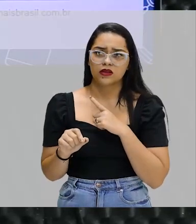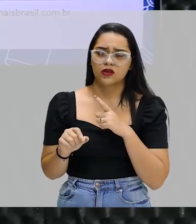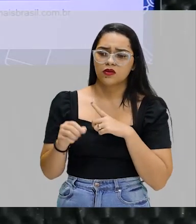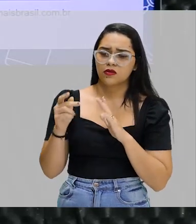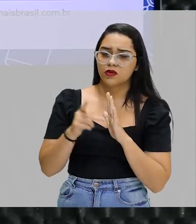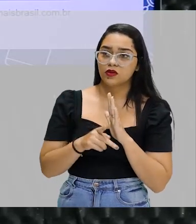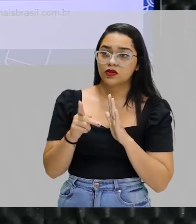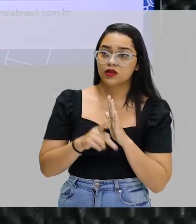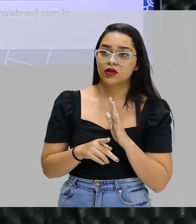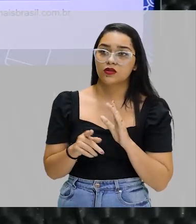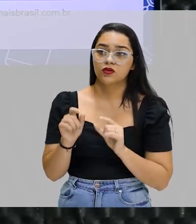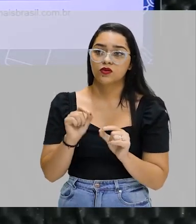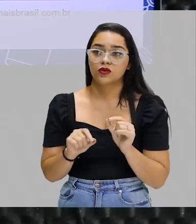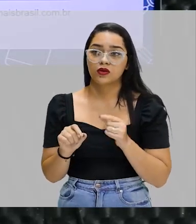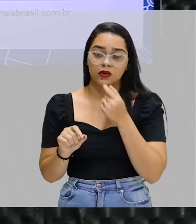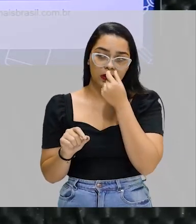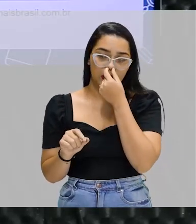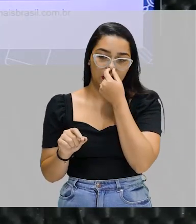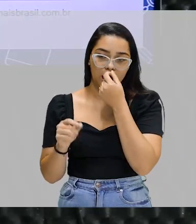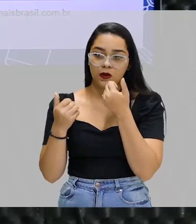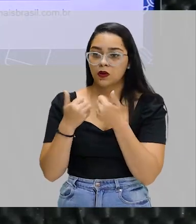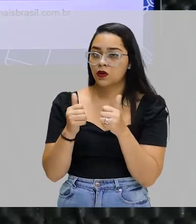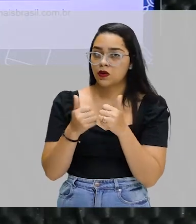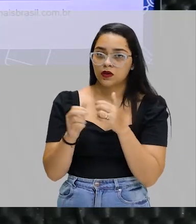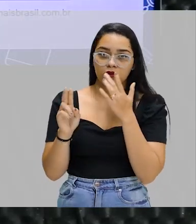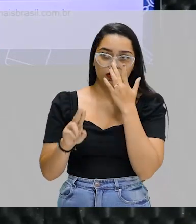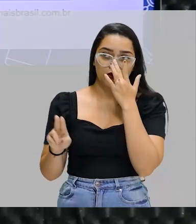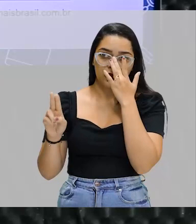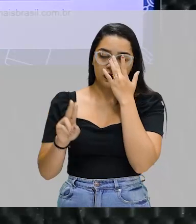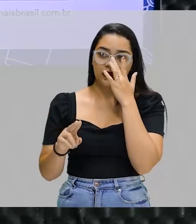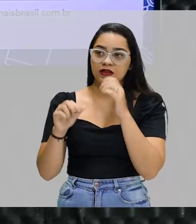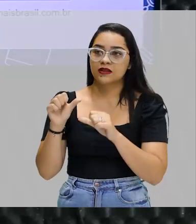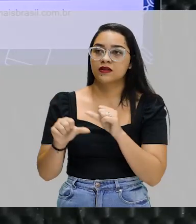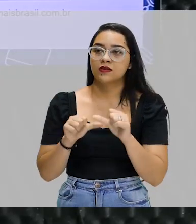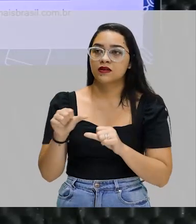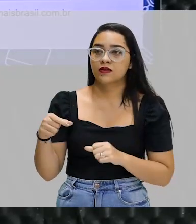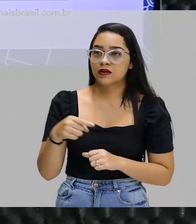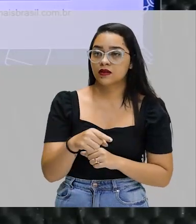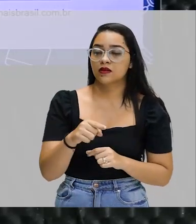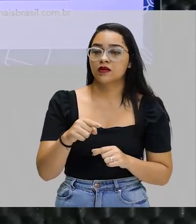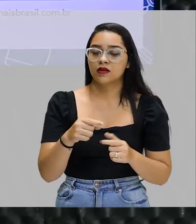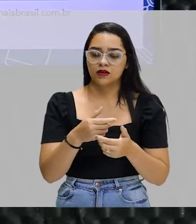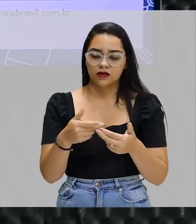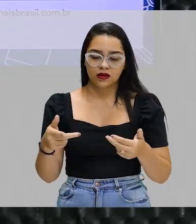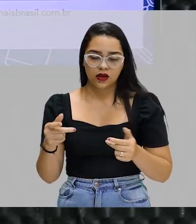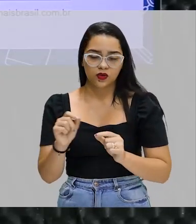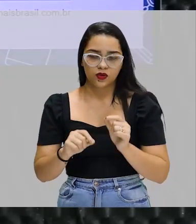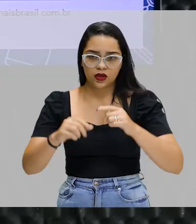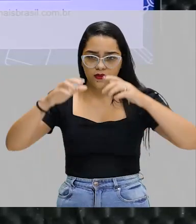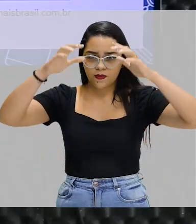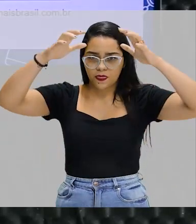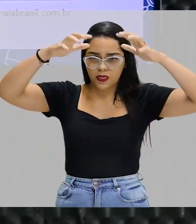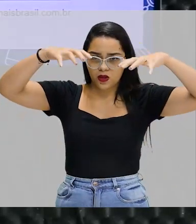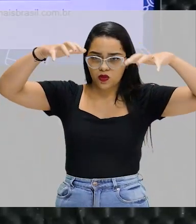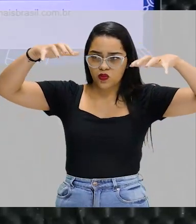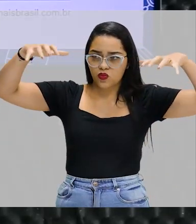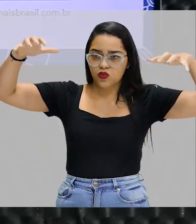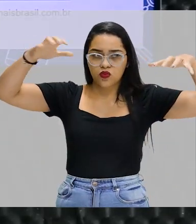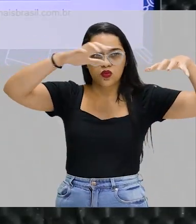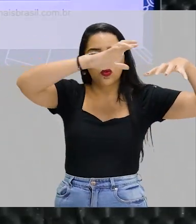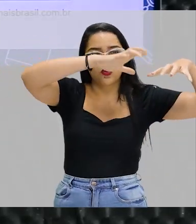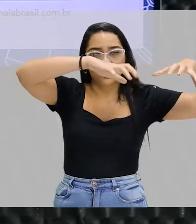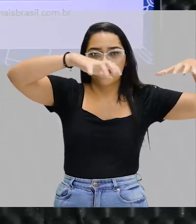projeto em que eles pegaram ônibus que não eram utilizados e transformaram esses ônibus em desuso em